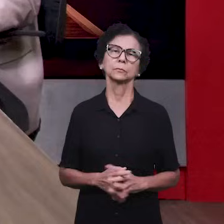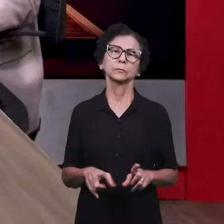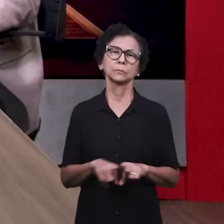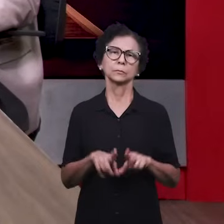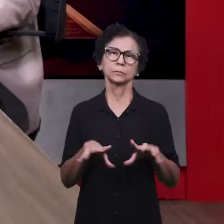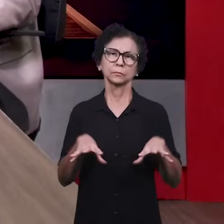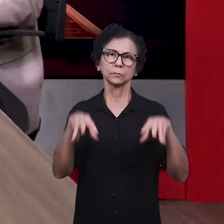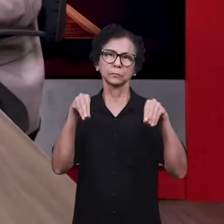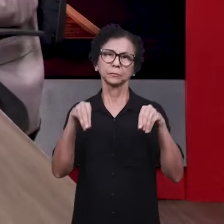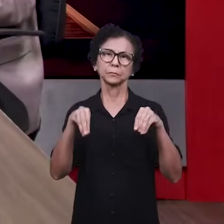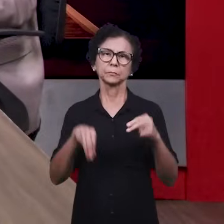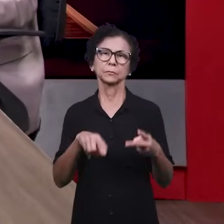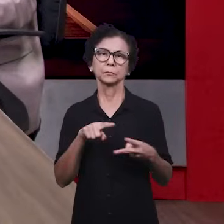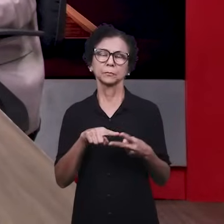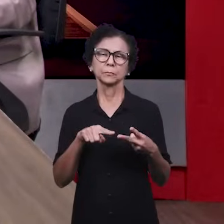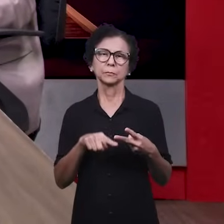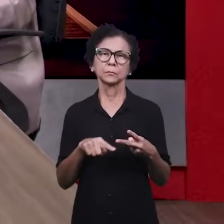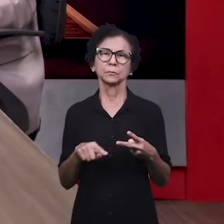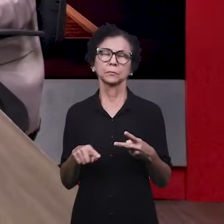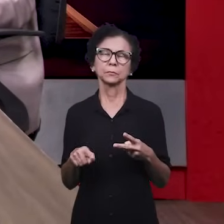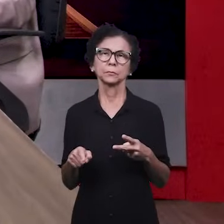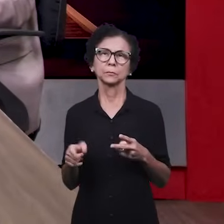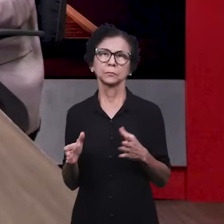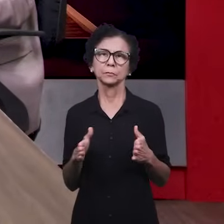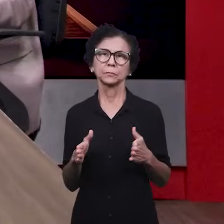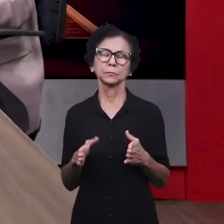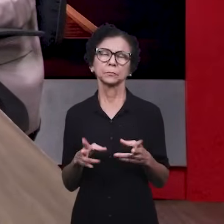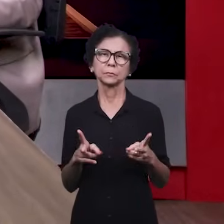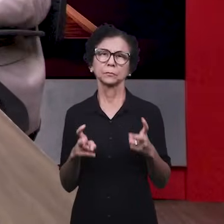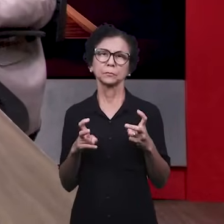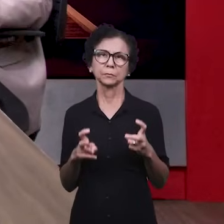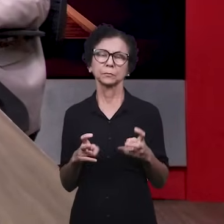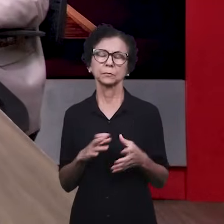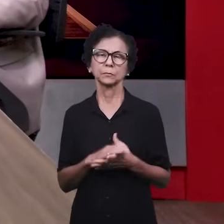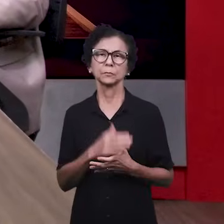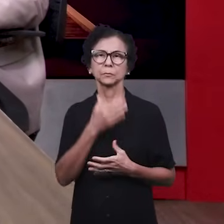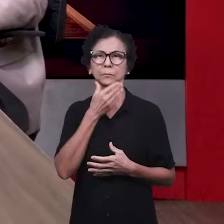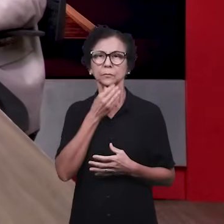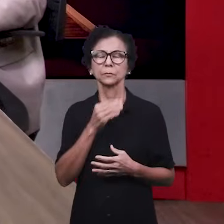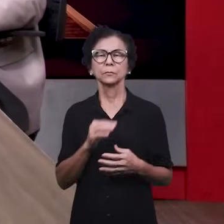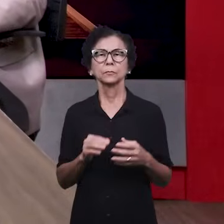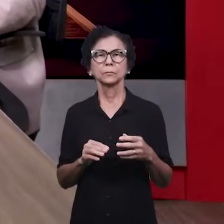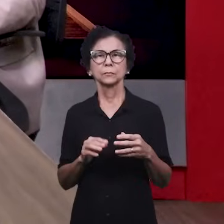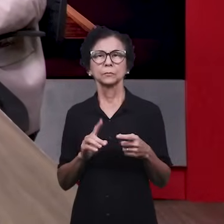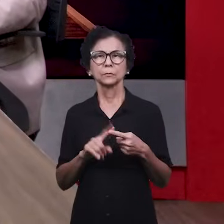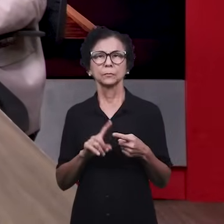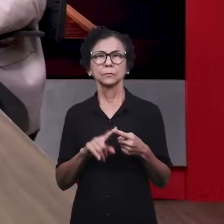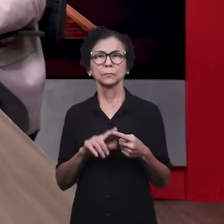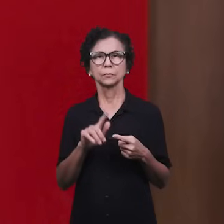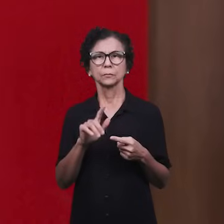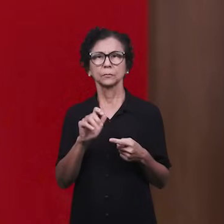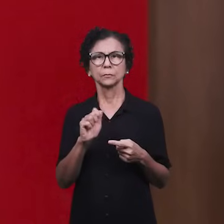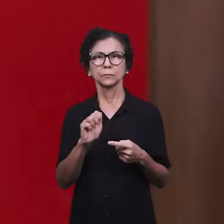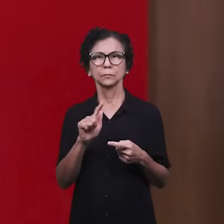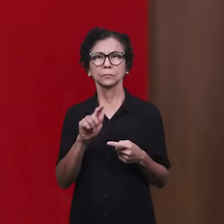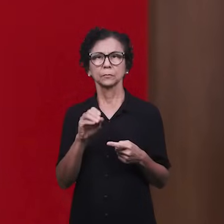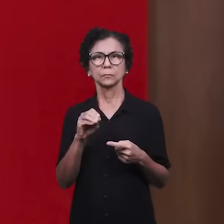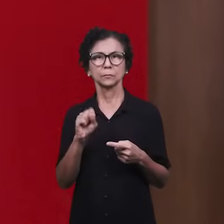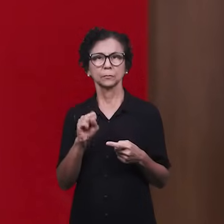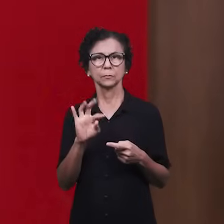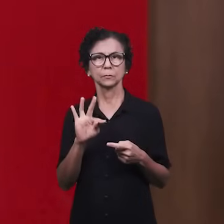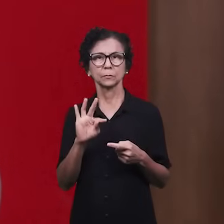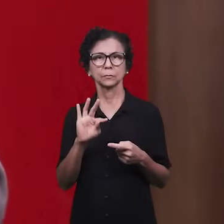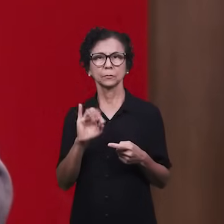O que, na verdade, a gente observa também em Agostinho, né? Agostinho foi também um muito inteligente,